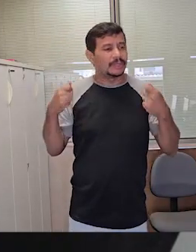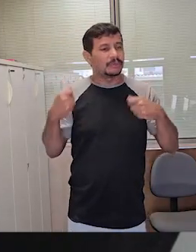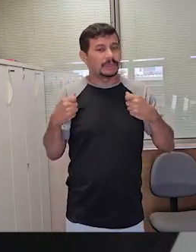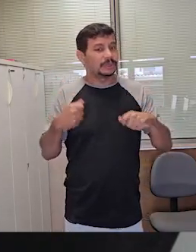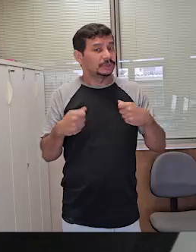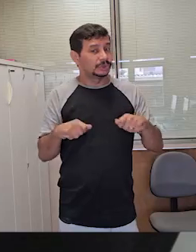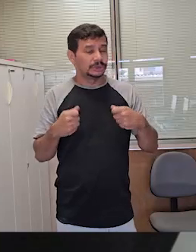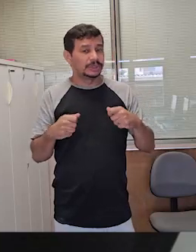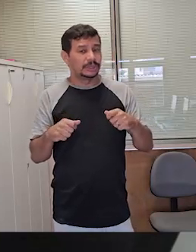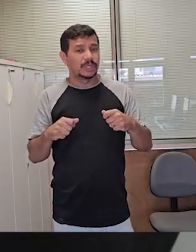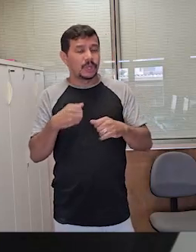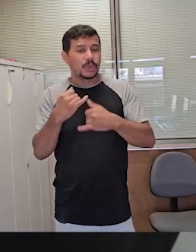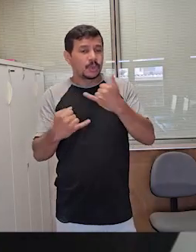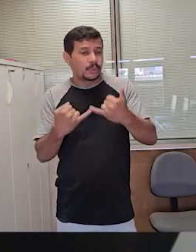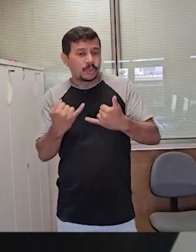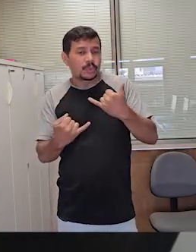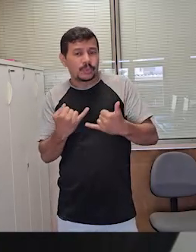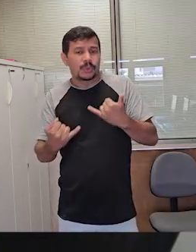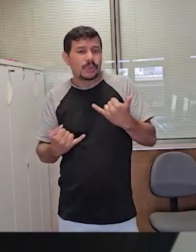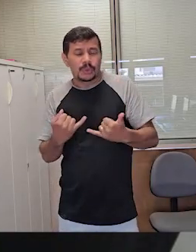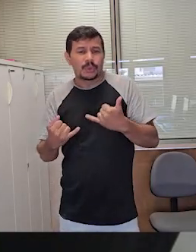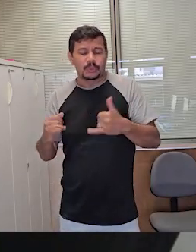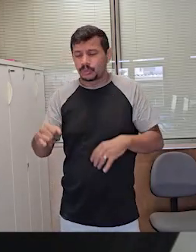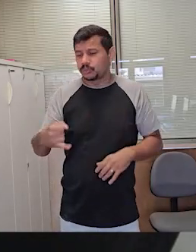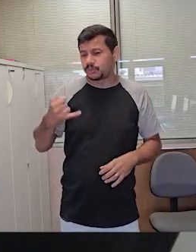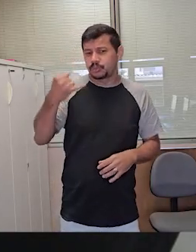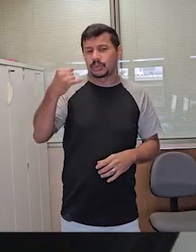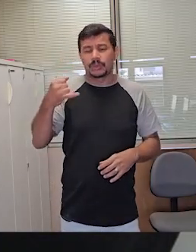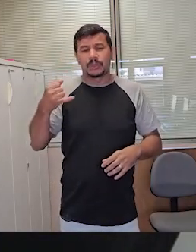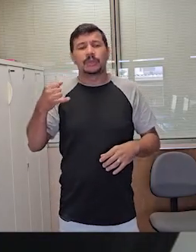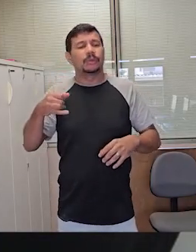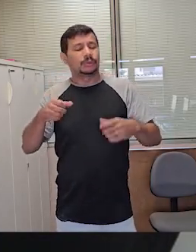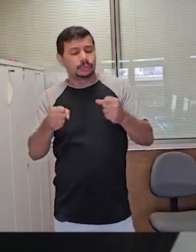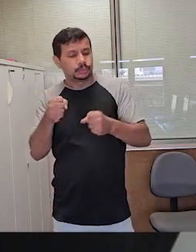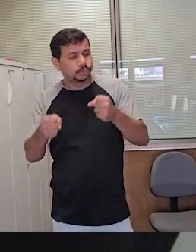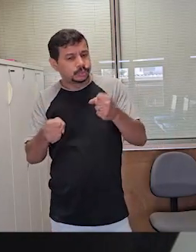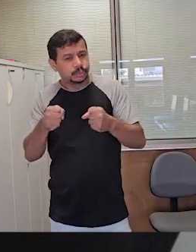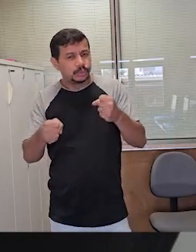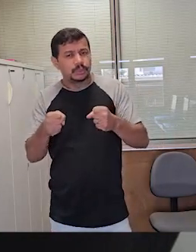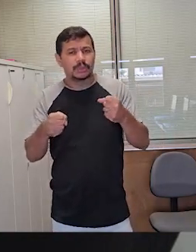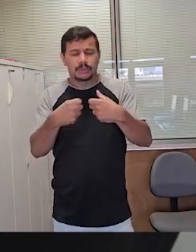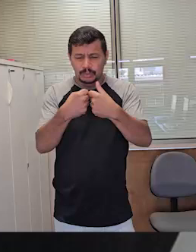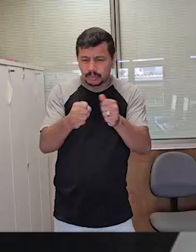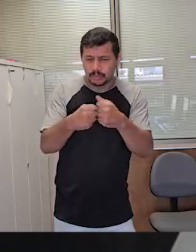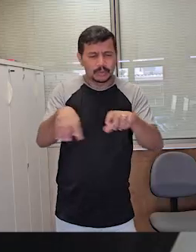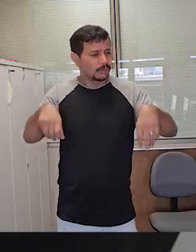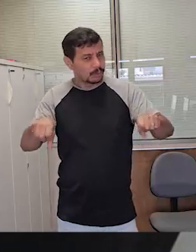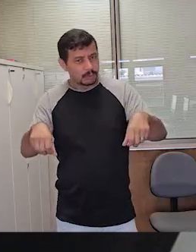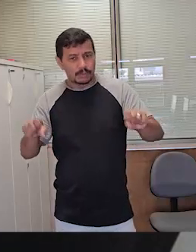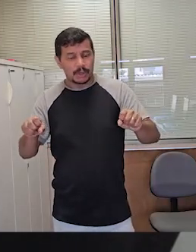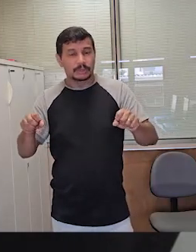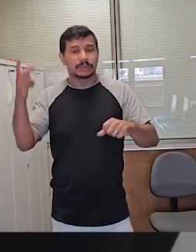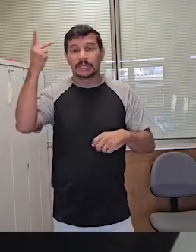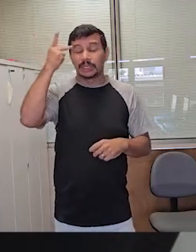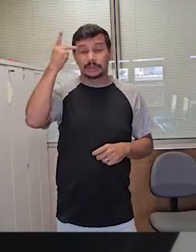se importando com lucro. Agora, nós dois e o camarada que estava dirigindo o ônibus, ou dirigindo o carro, ou fosse uma moto, que aqui está